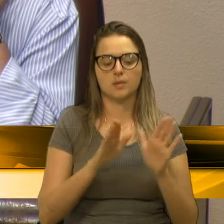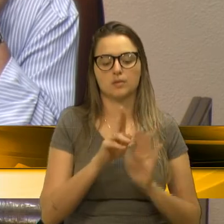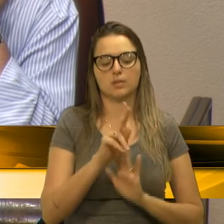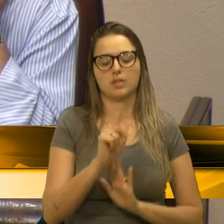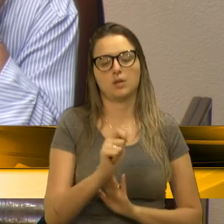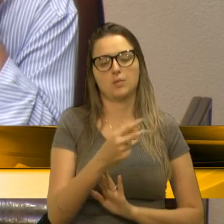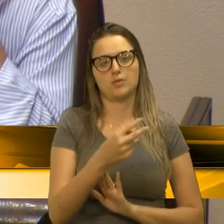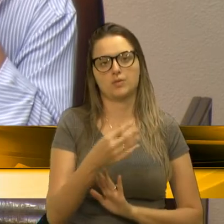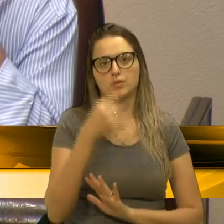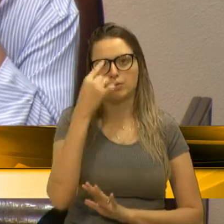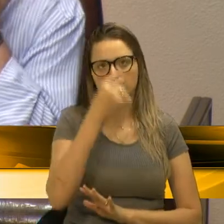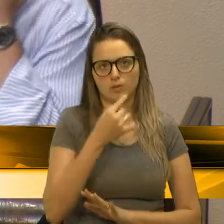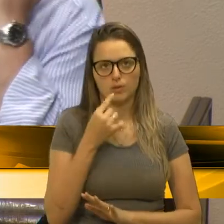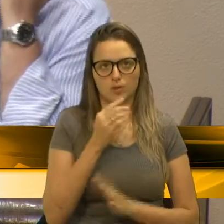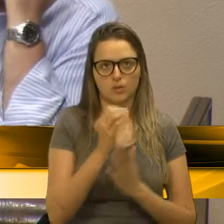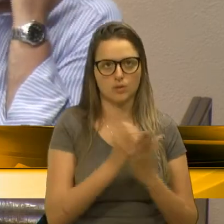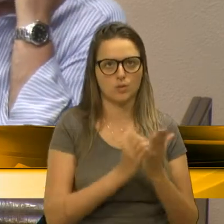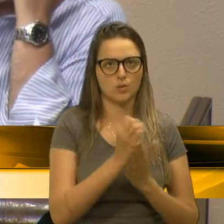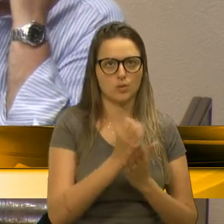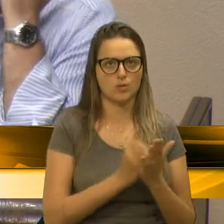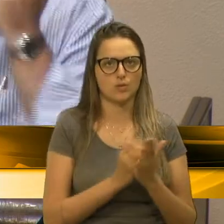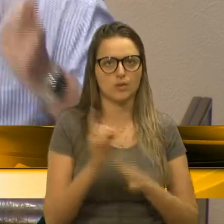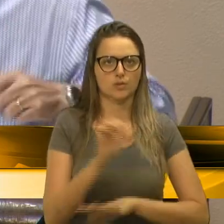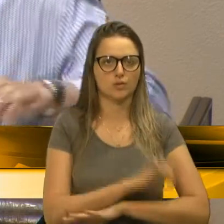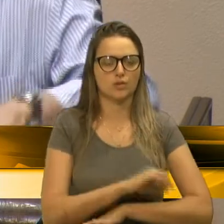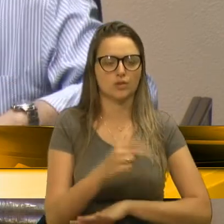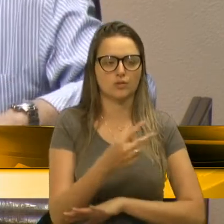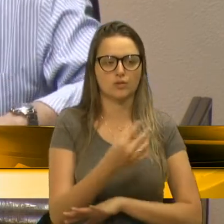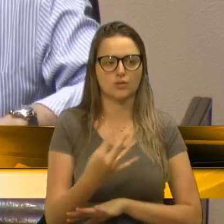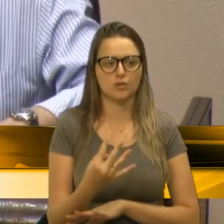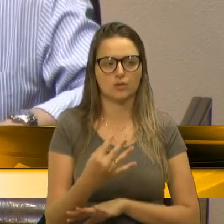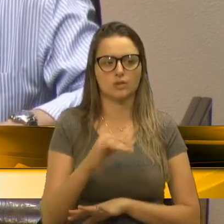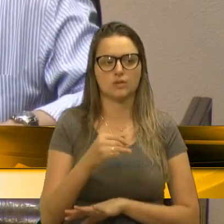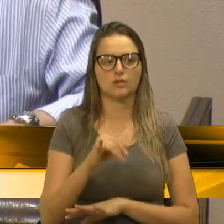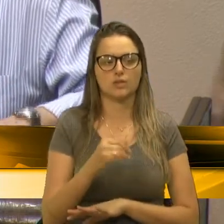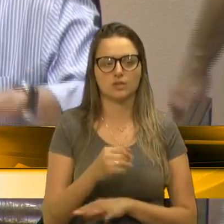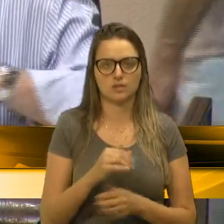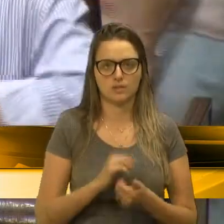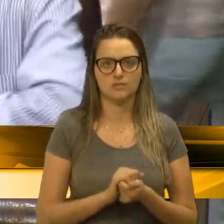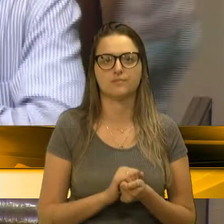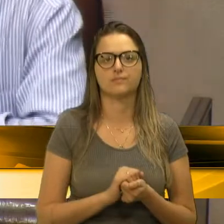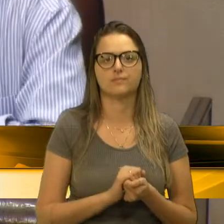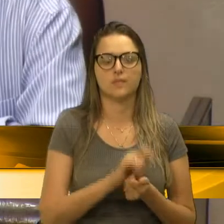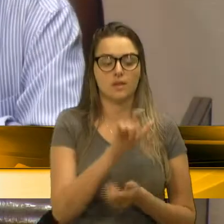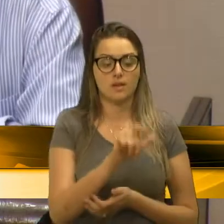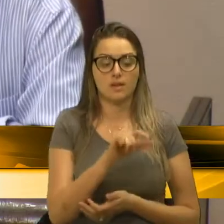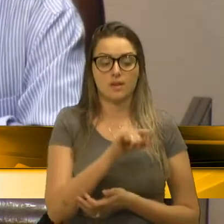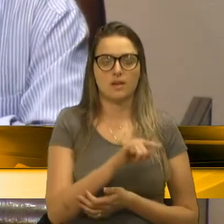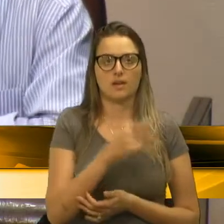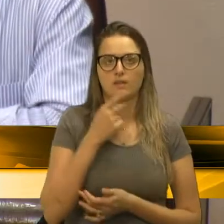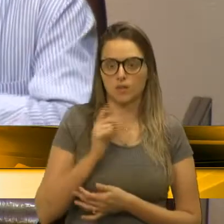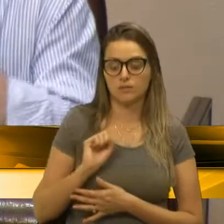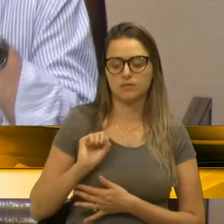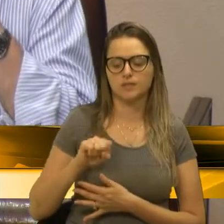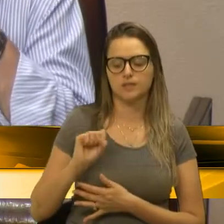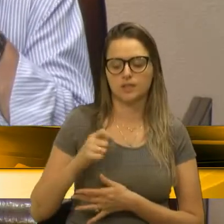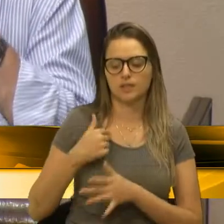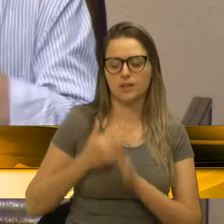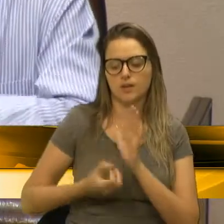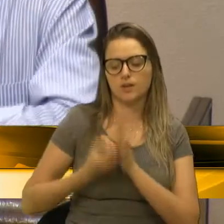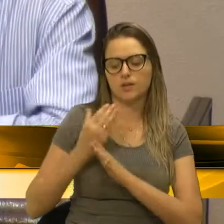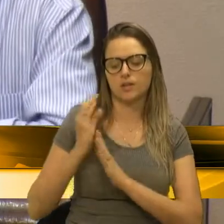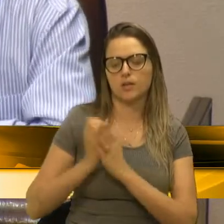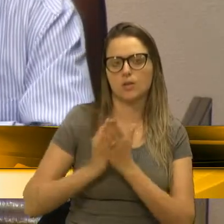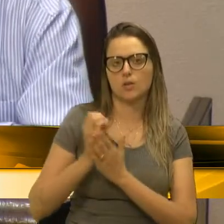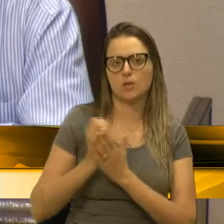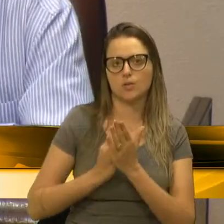horas, veja bem, ofício encaminhado em 24 de janeiro. Senhora Geraldine, confirmo. Fui eu que elaborei esse ofício, estava